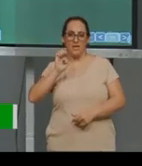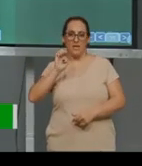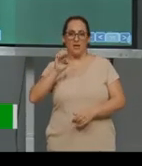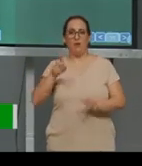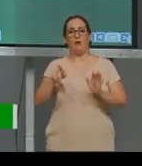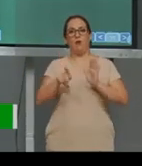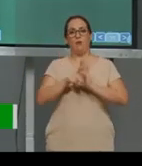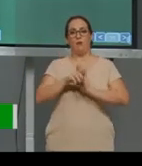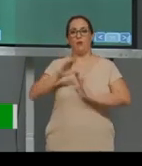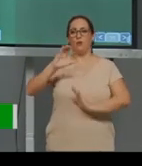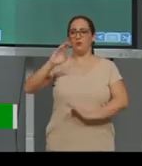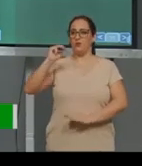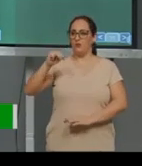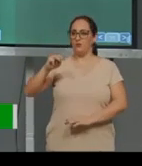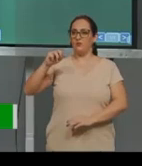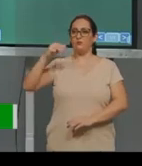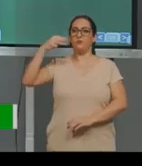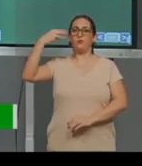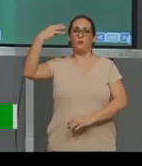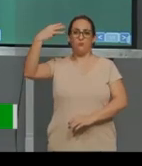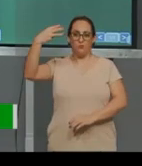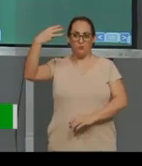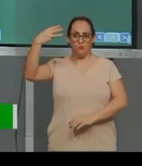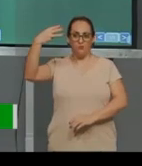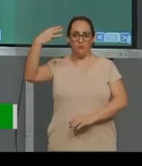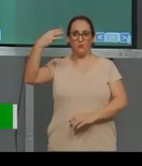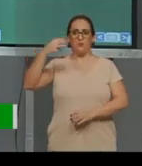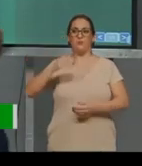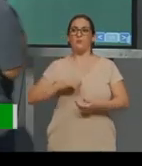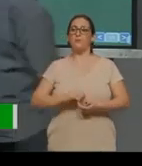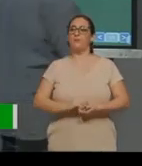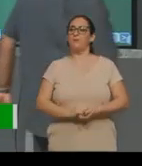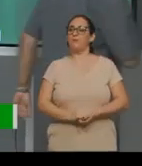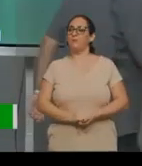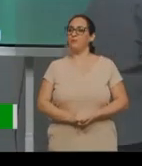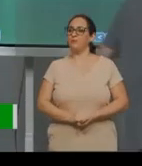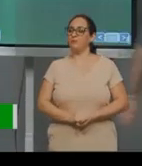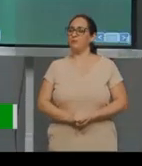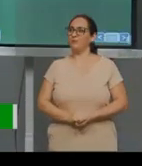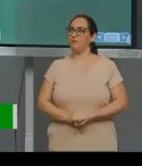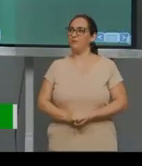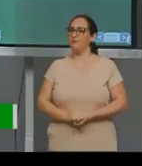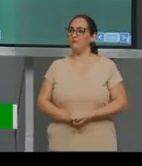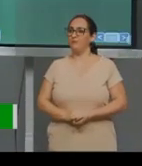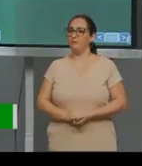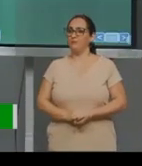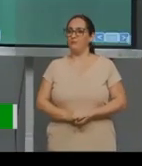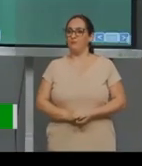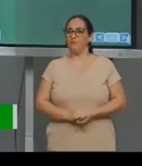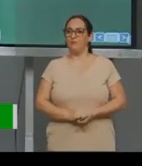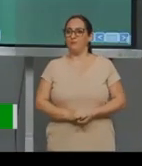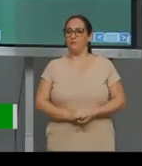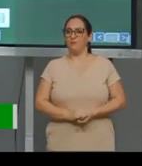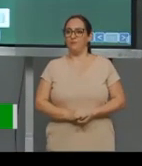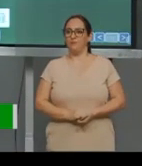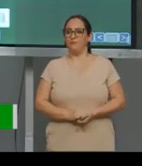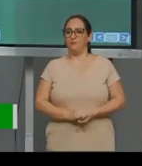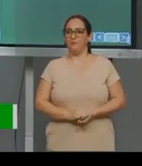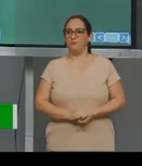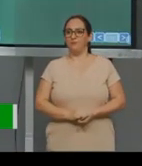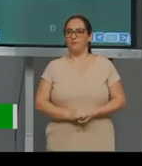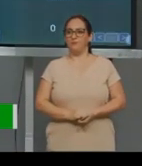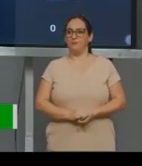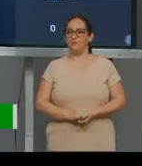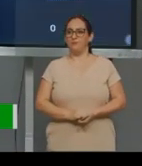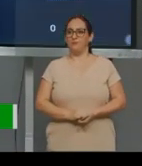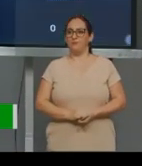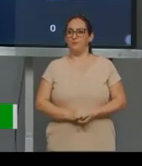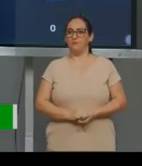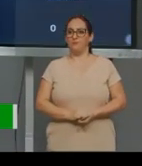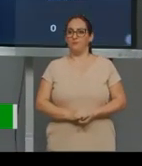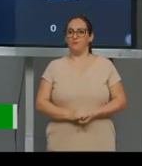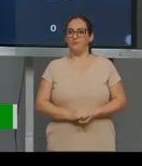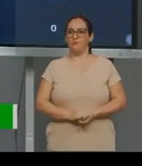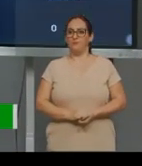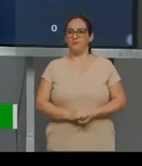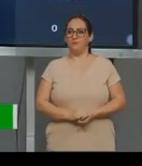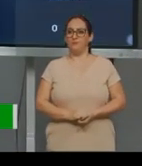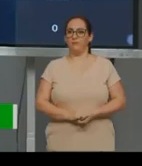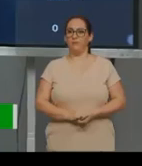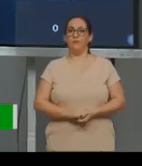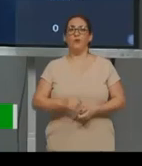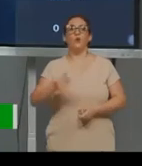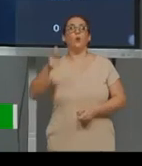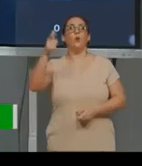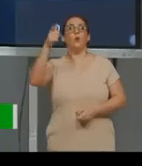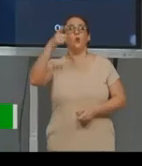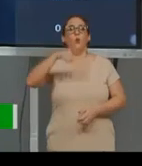cúbicos. Obrigado pela pergunta. Obrigada, professor. Vamos para a próxima. Nossa